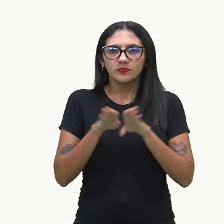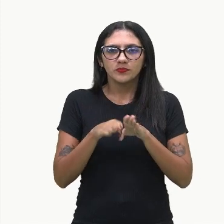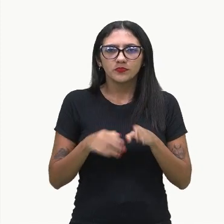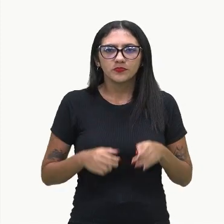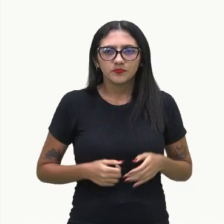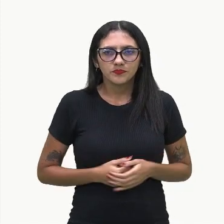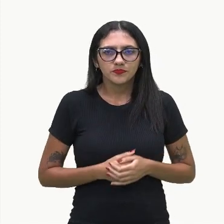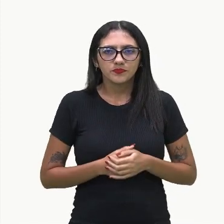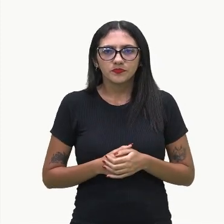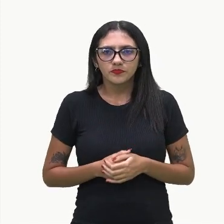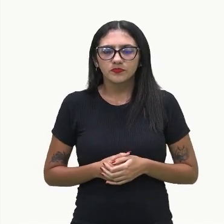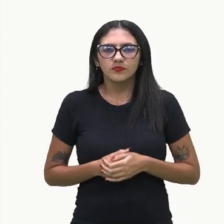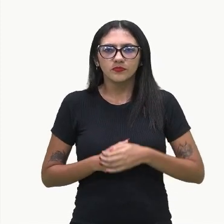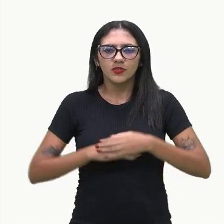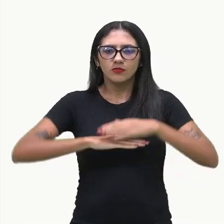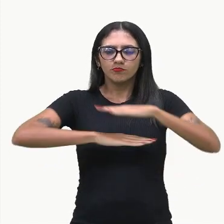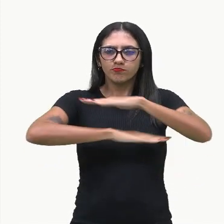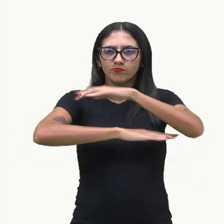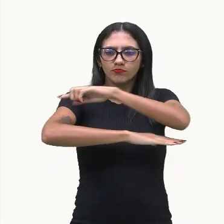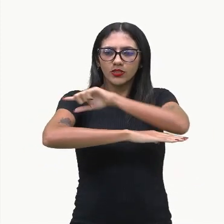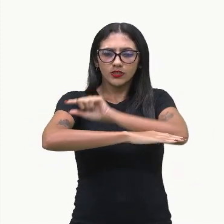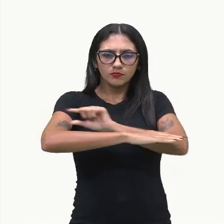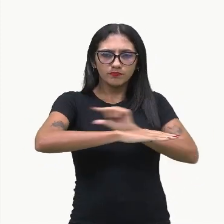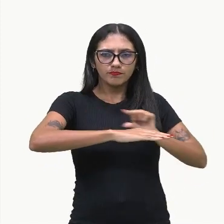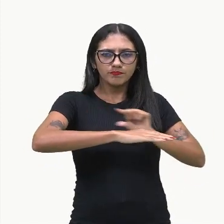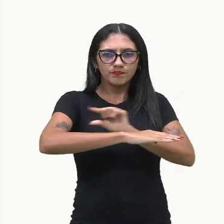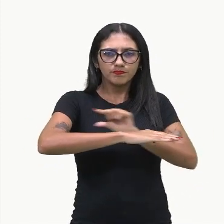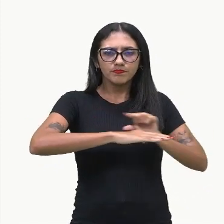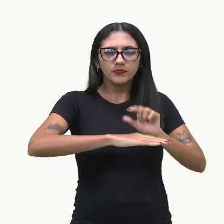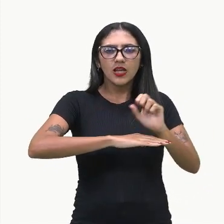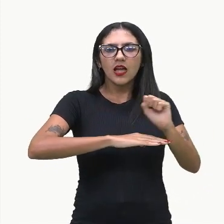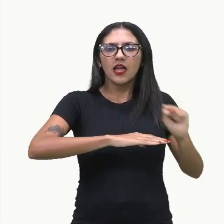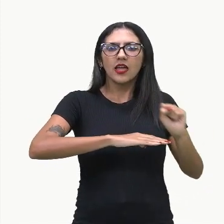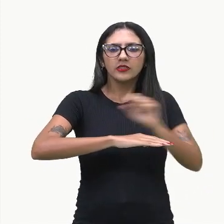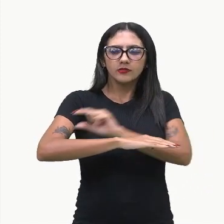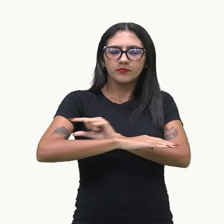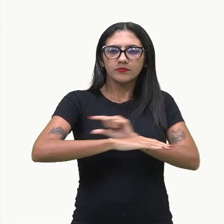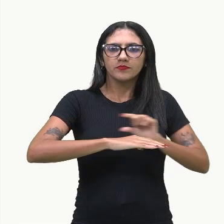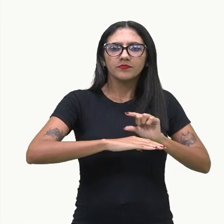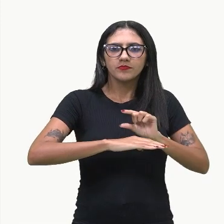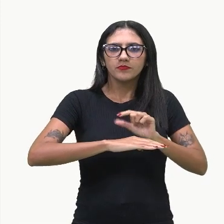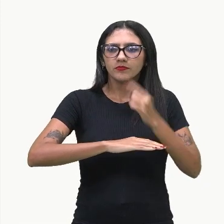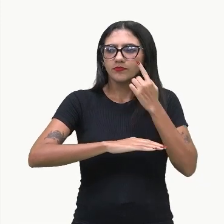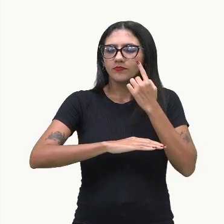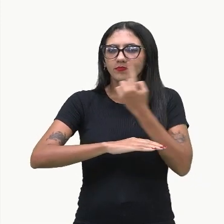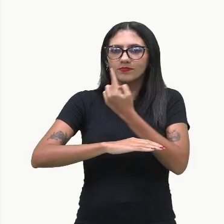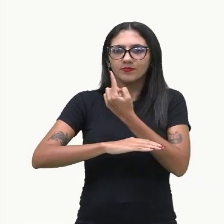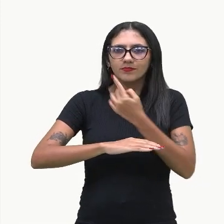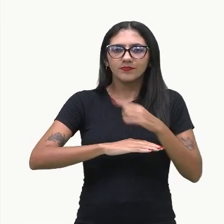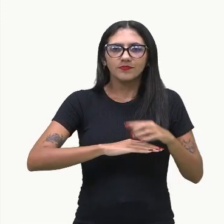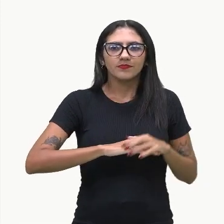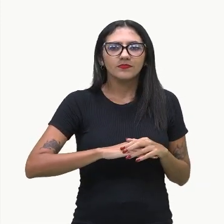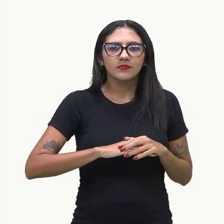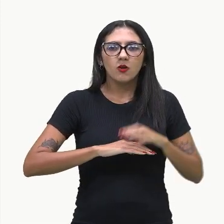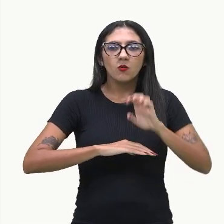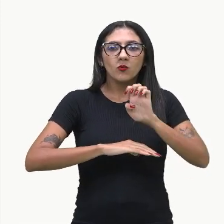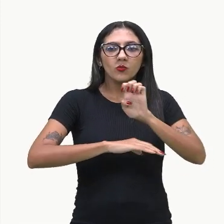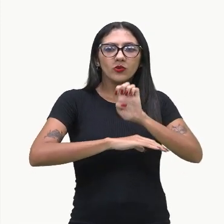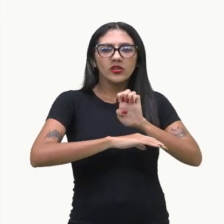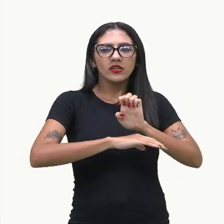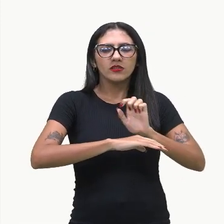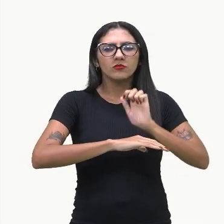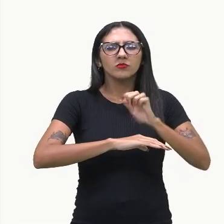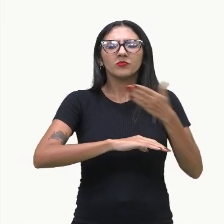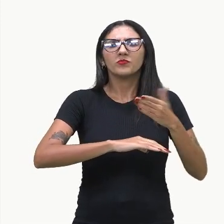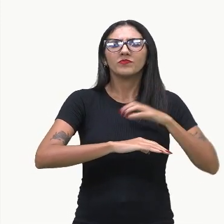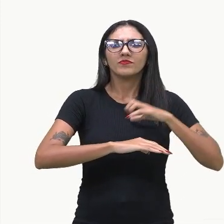aí ângulos opostos pelo vértice. Começando aqui pelo ângulo E, quem é que divide o mesmo vértice